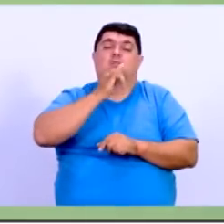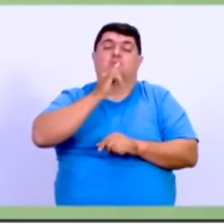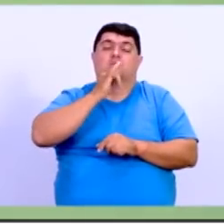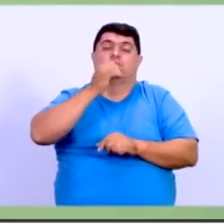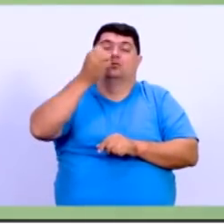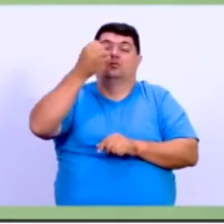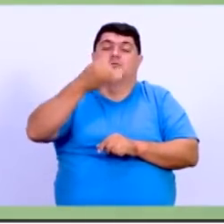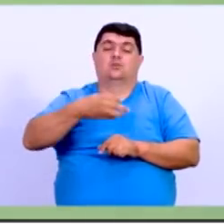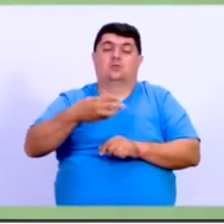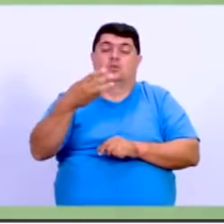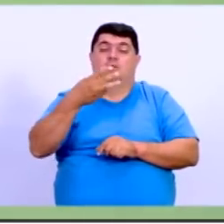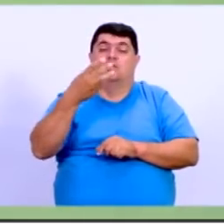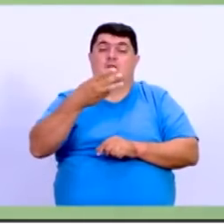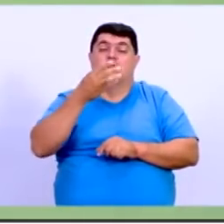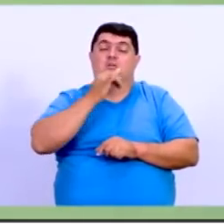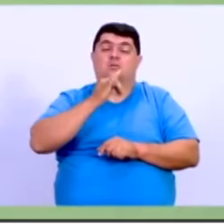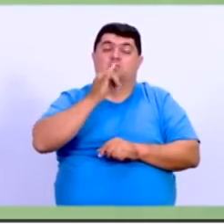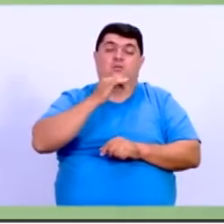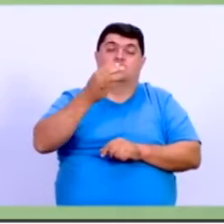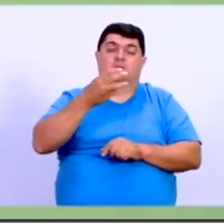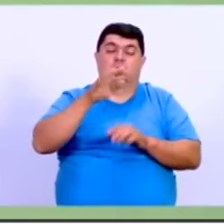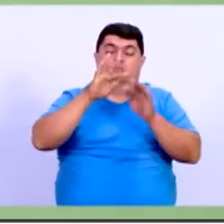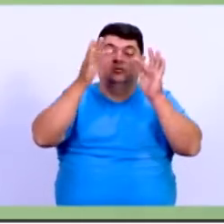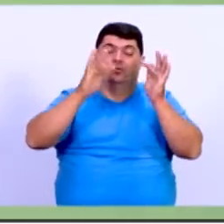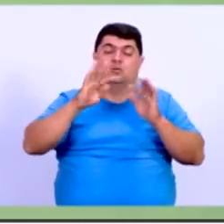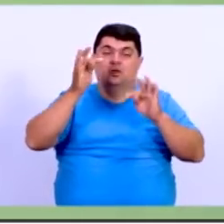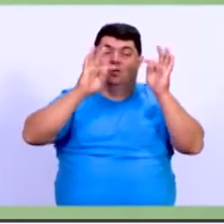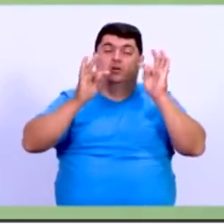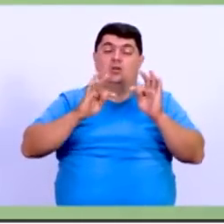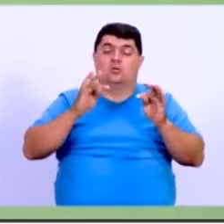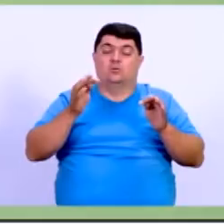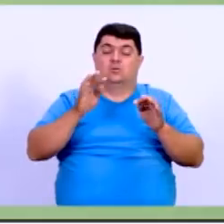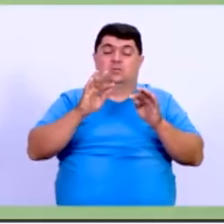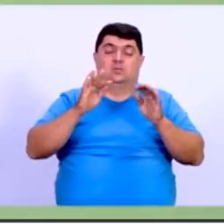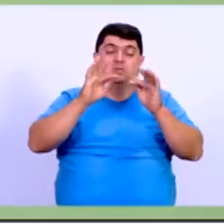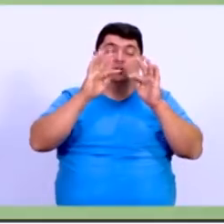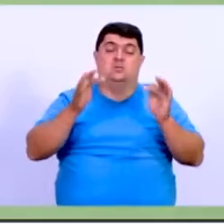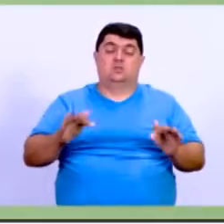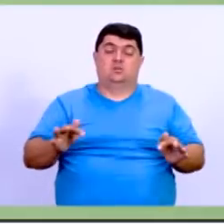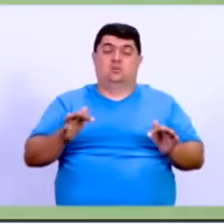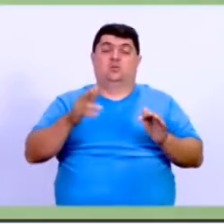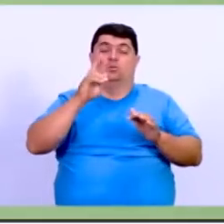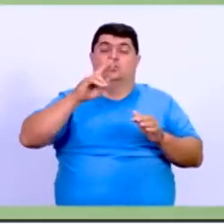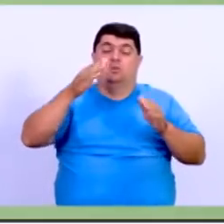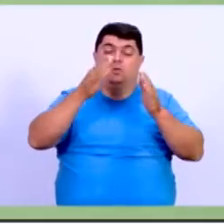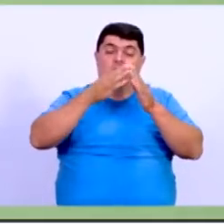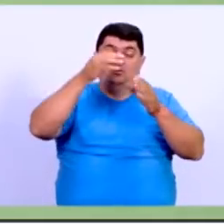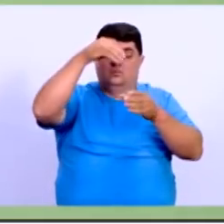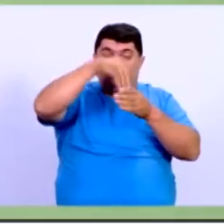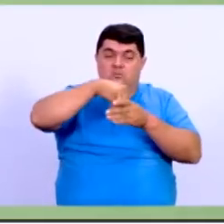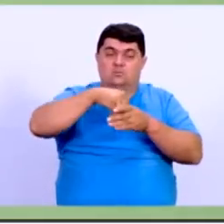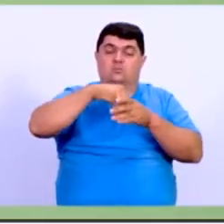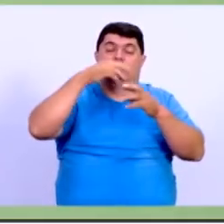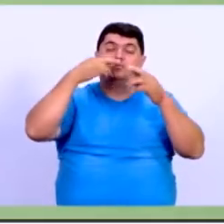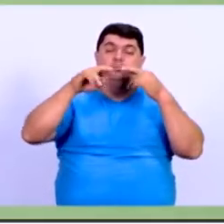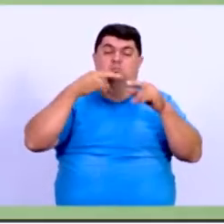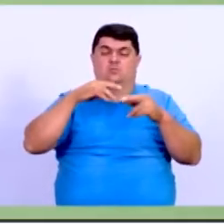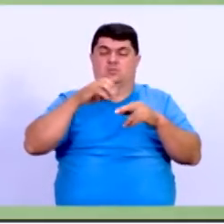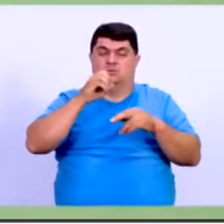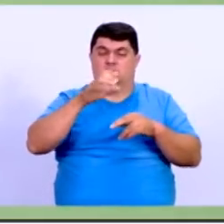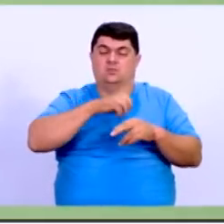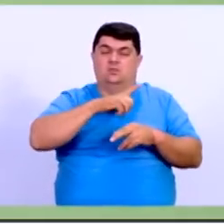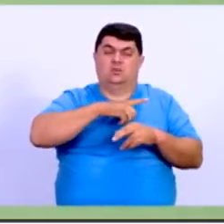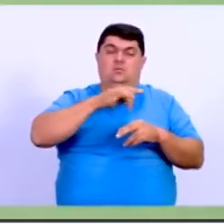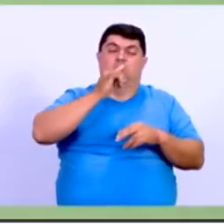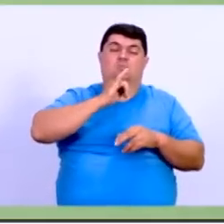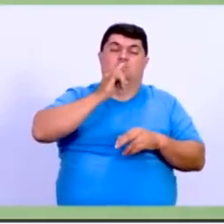de tecnologias simples que são utilizadas em sua casa e que funcionam em redes de computadores. Quando você der esse exemplo,